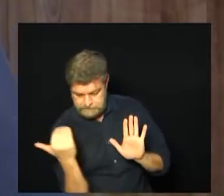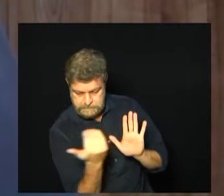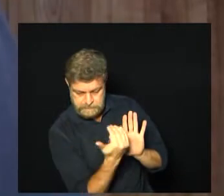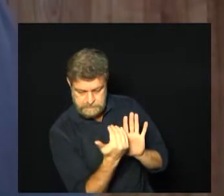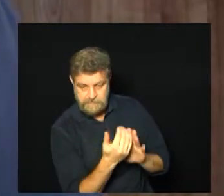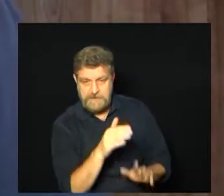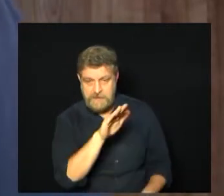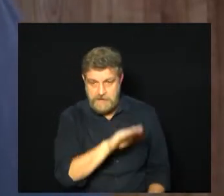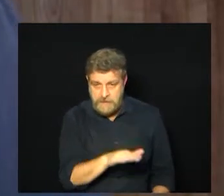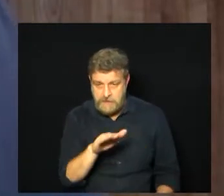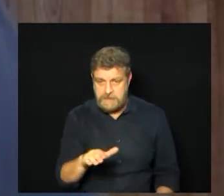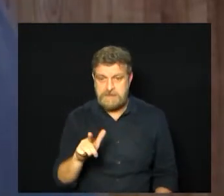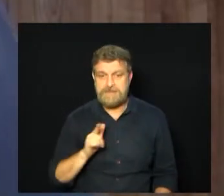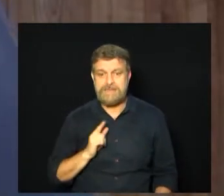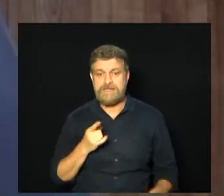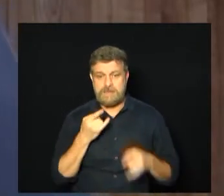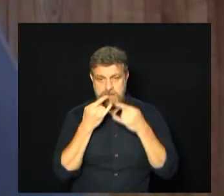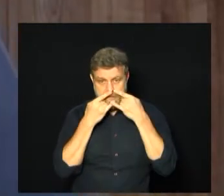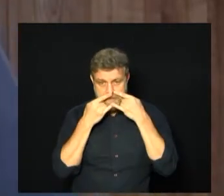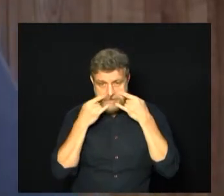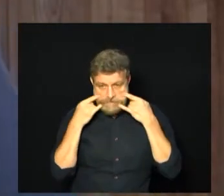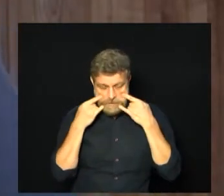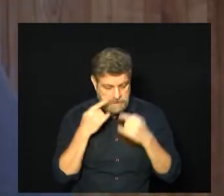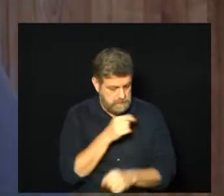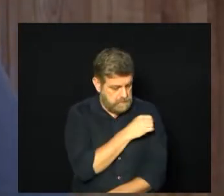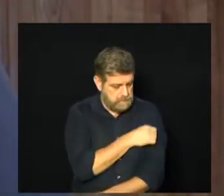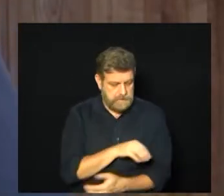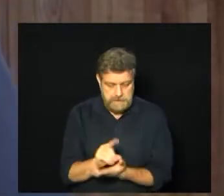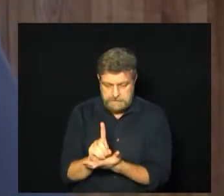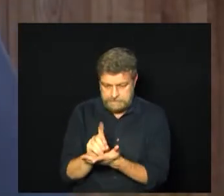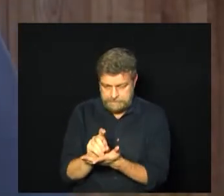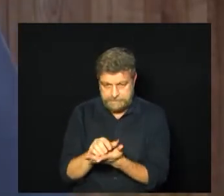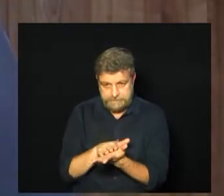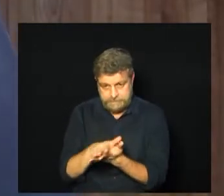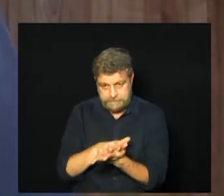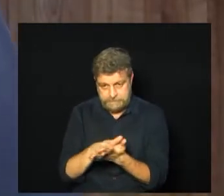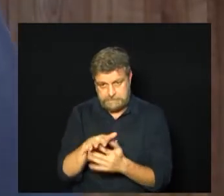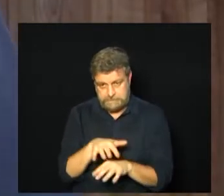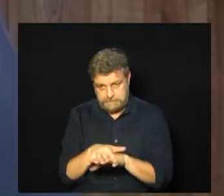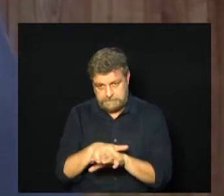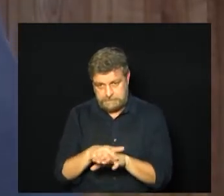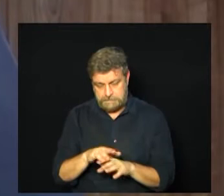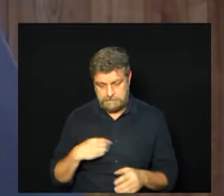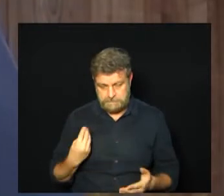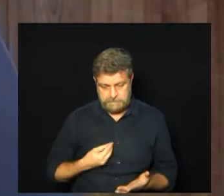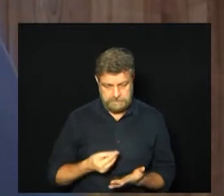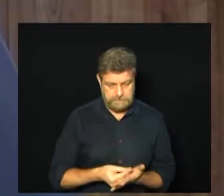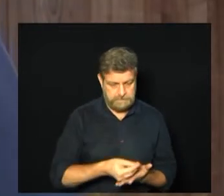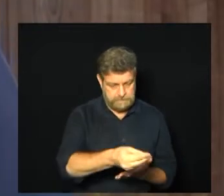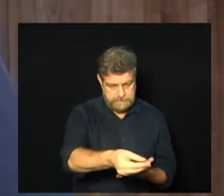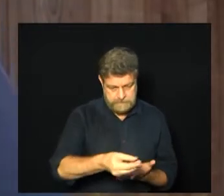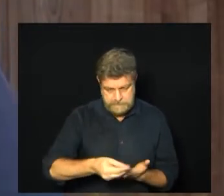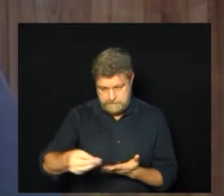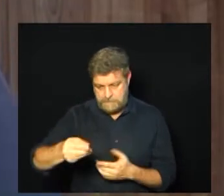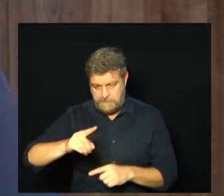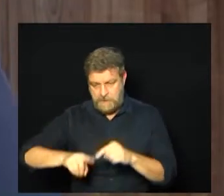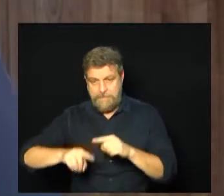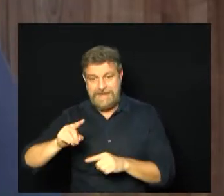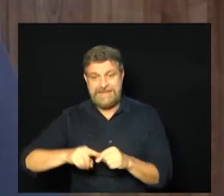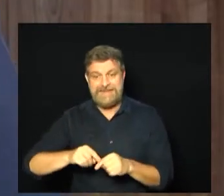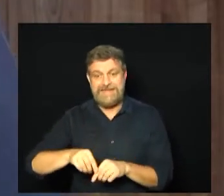as crianças continuam tendo que usar álcool em gel individual, a gente distribui esse insumo para as